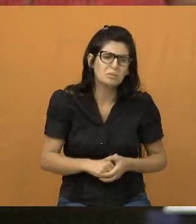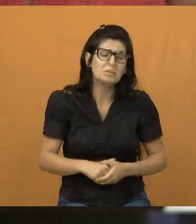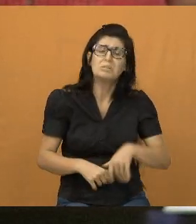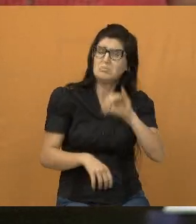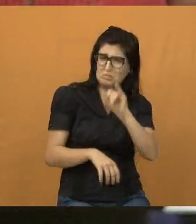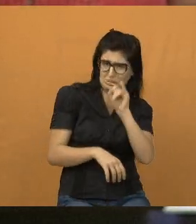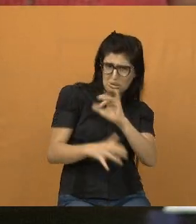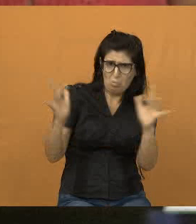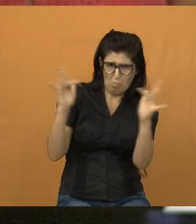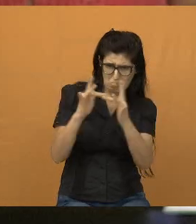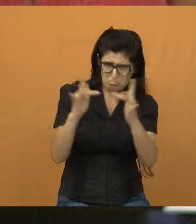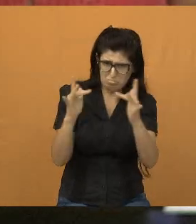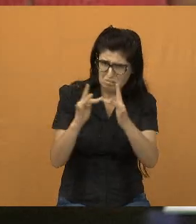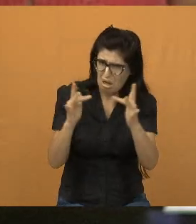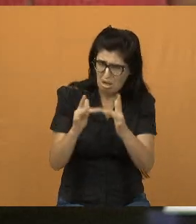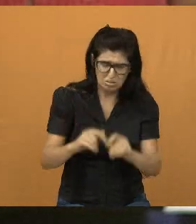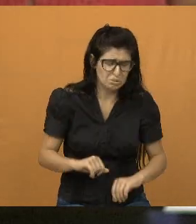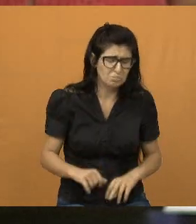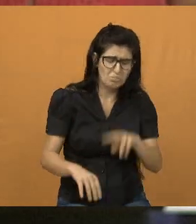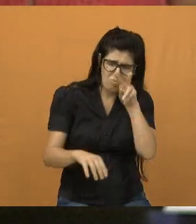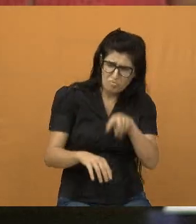verifica se houve algum escape.